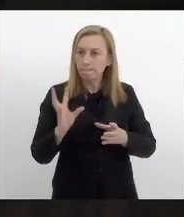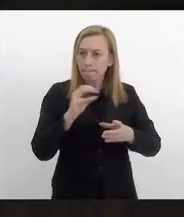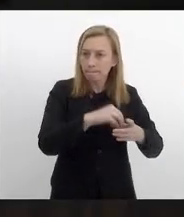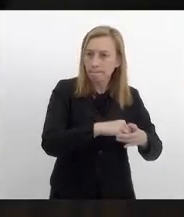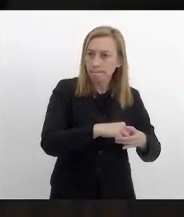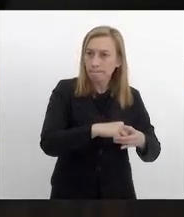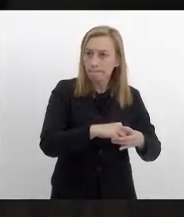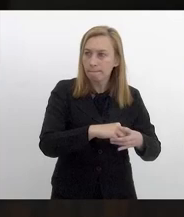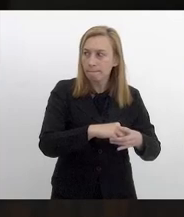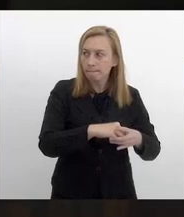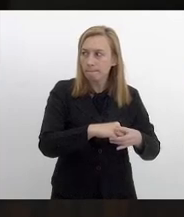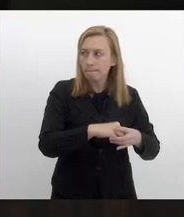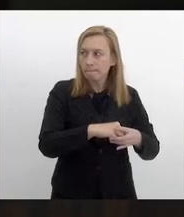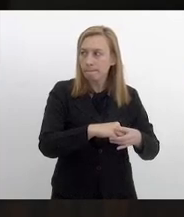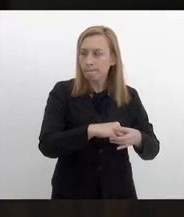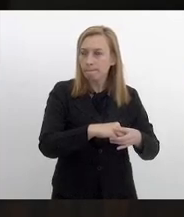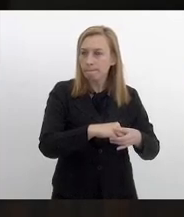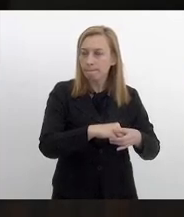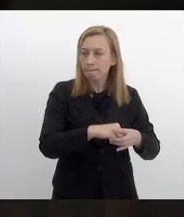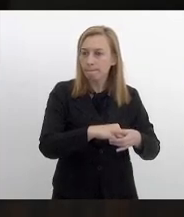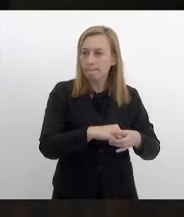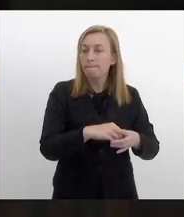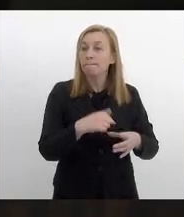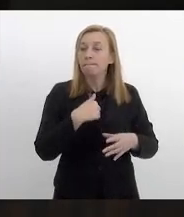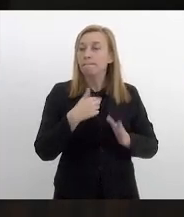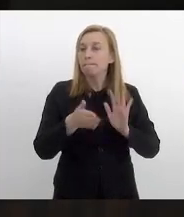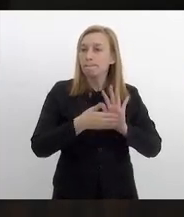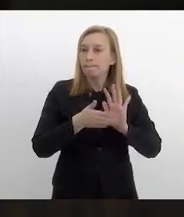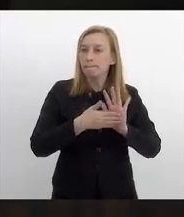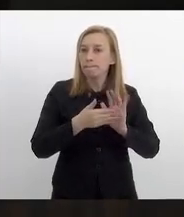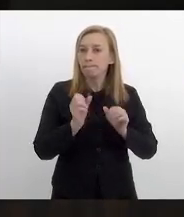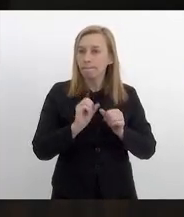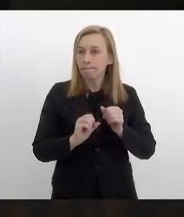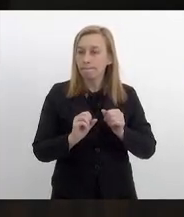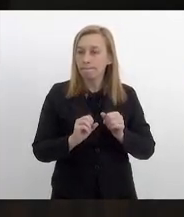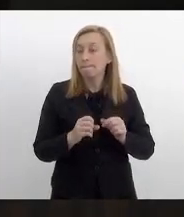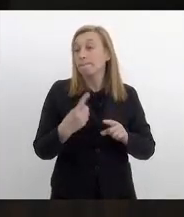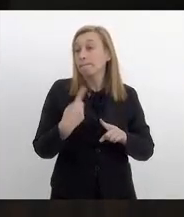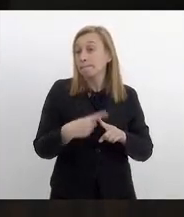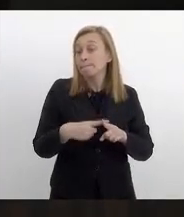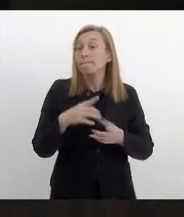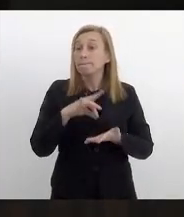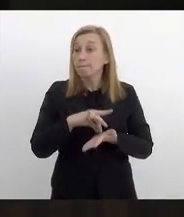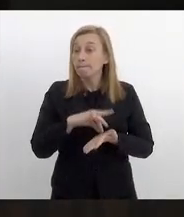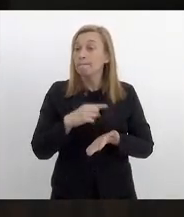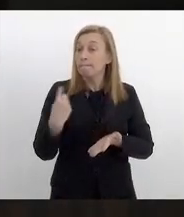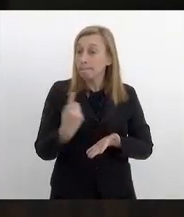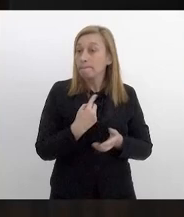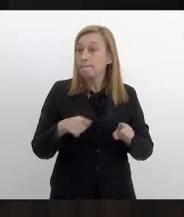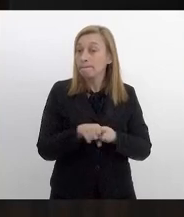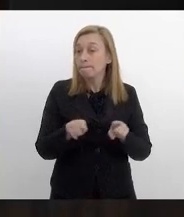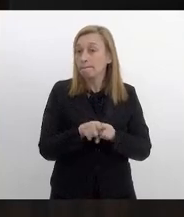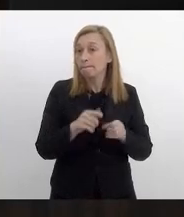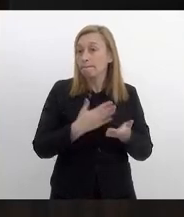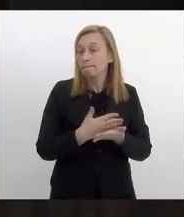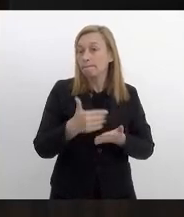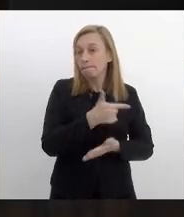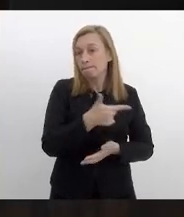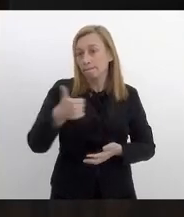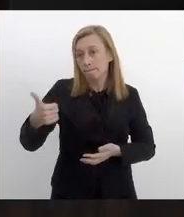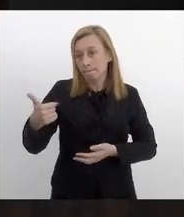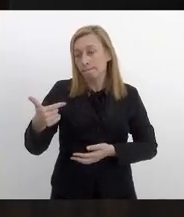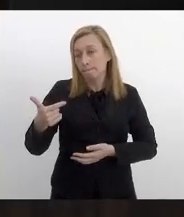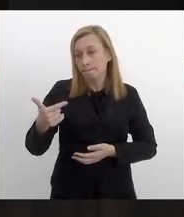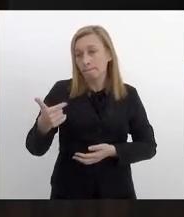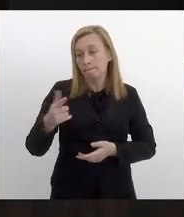Não, O que, eu mesmo propus aqui? Porque, na verdade, nós aqui também estamos desde 2012,